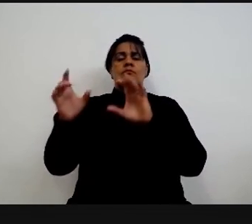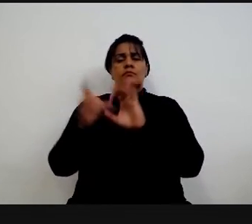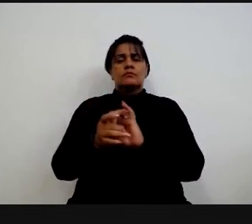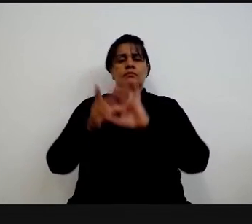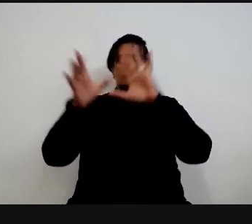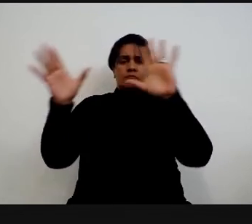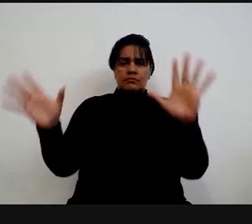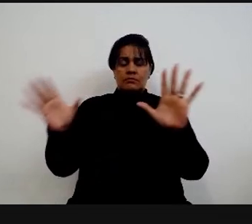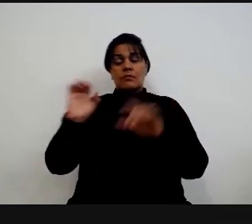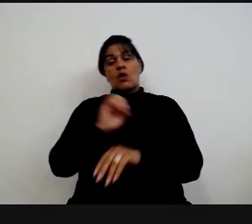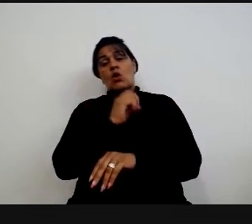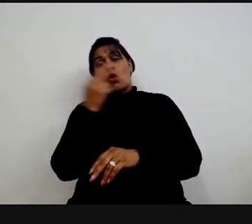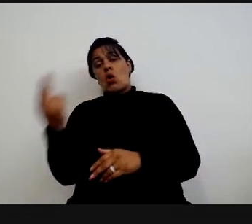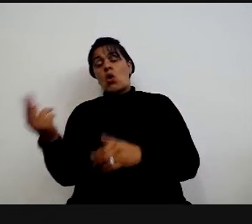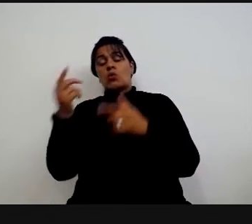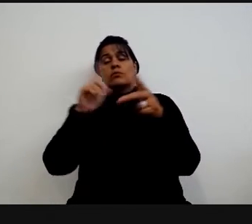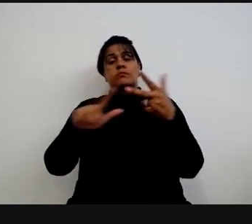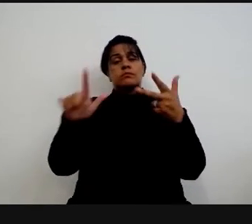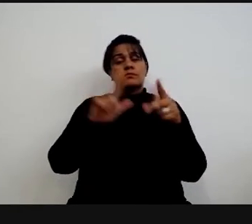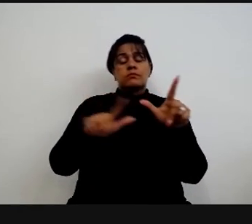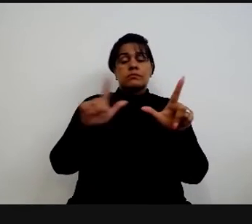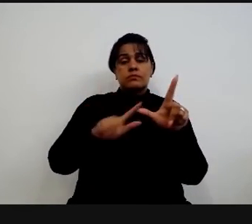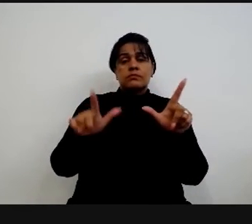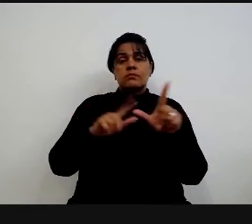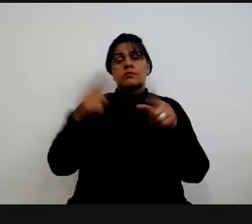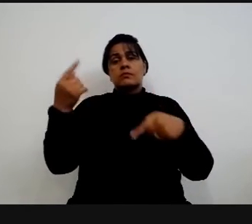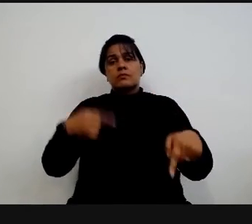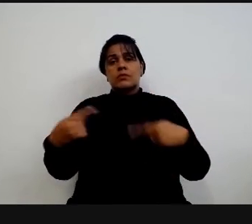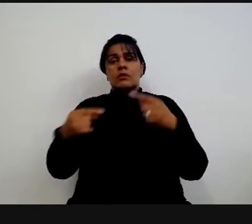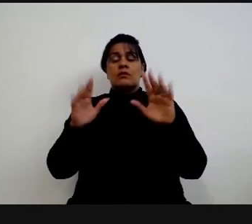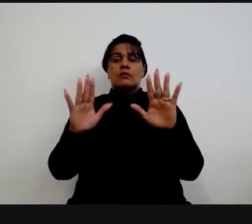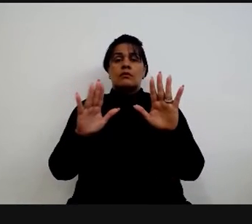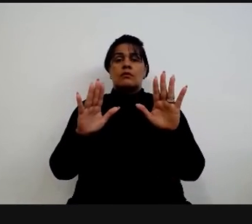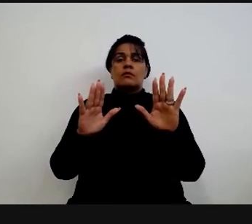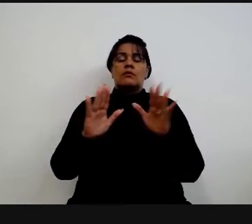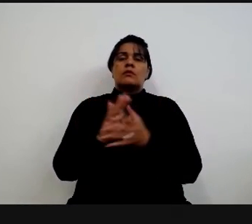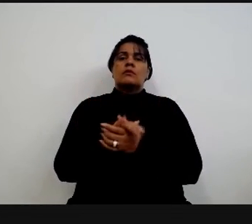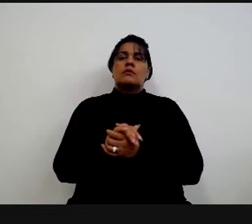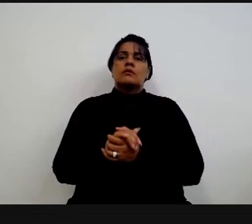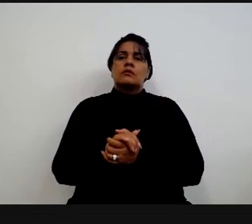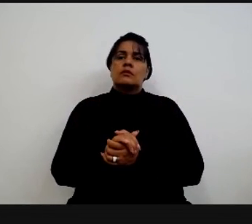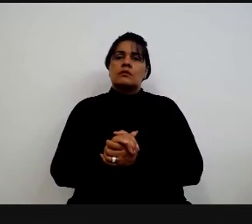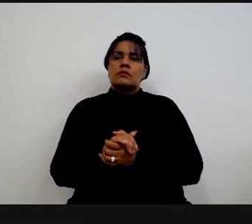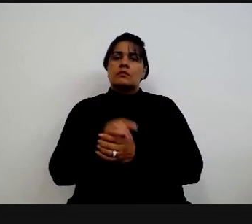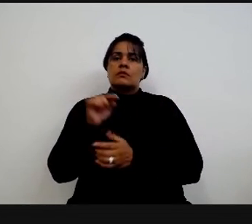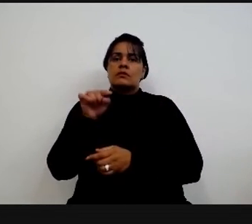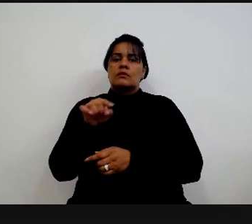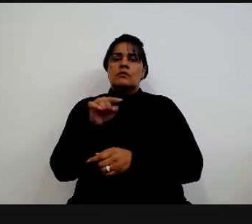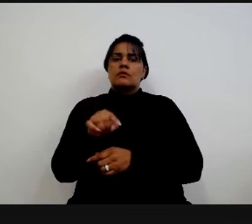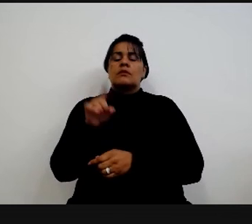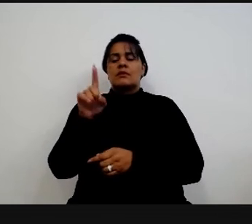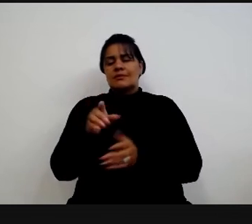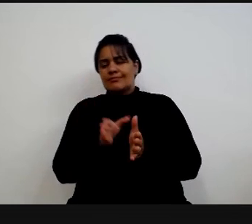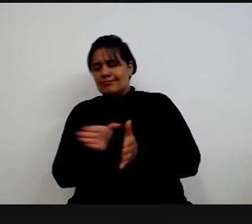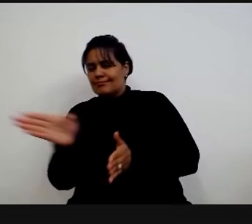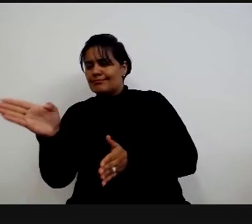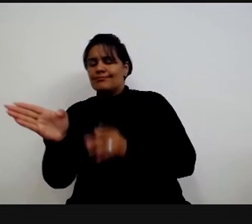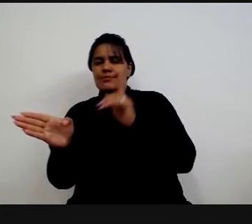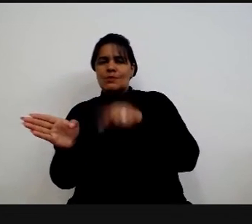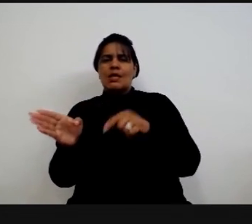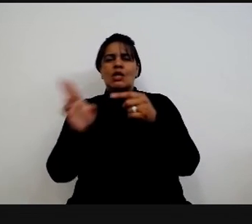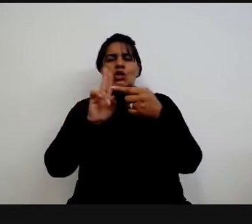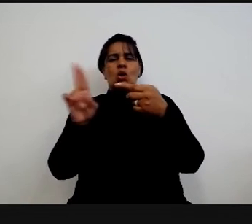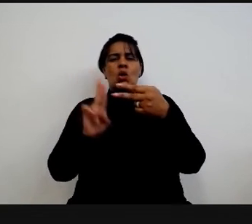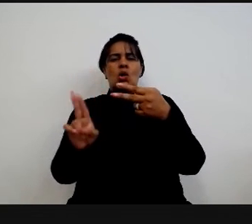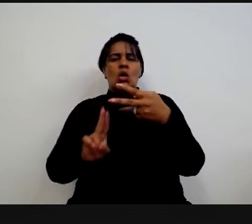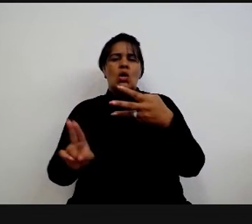democracia, ou letramento político, ou formação de uma cultura política. Quer dizer, esse segundo braço, ele acaba recebendo os